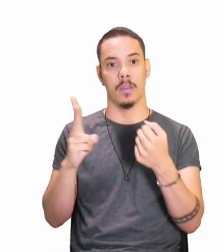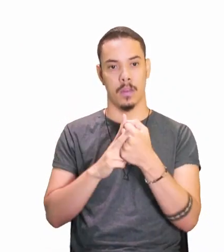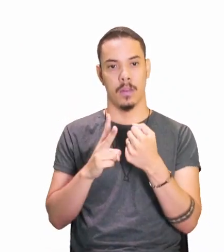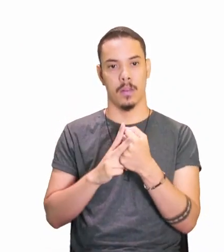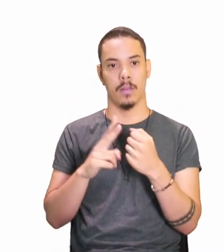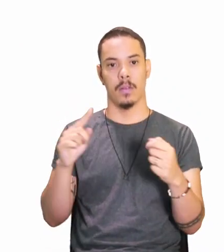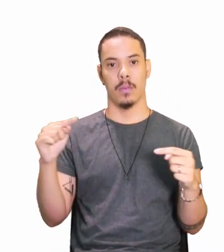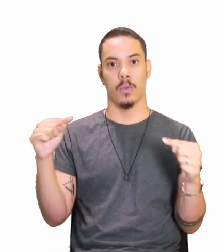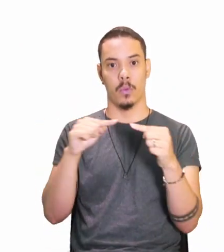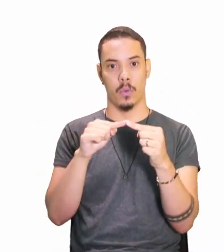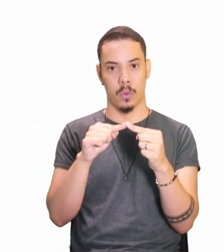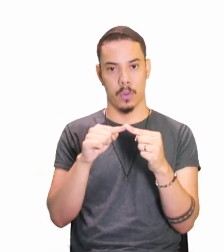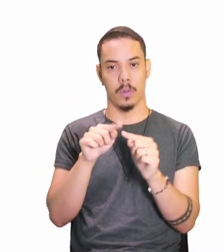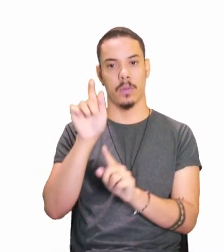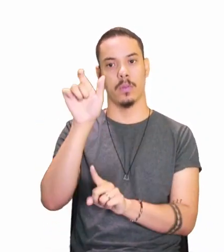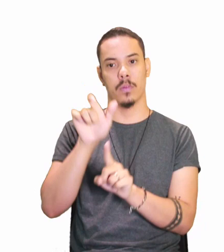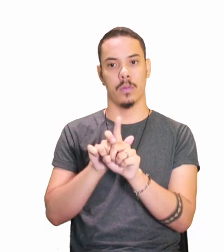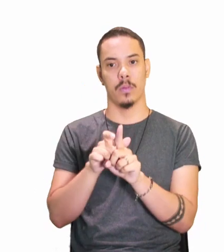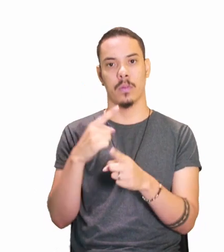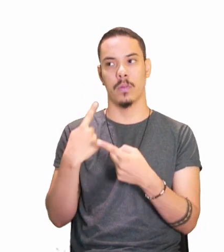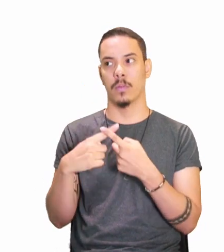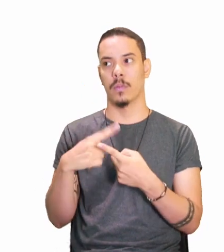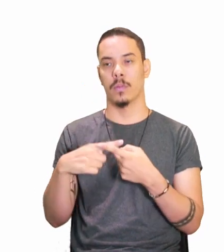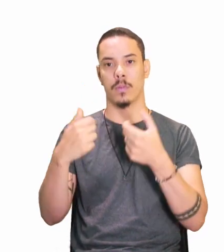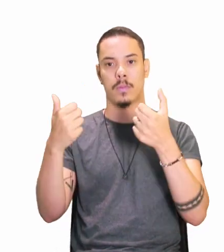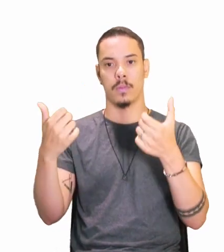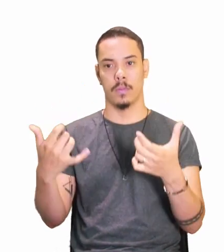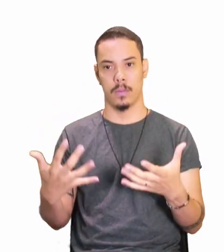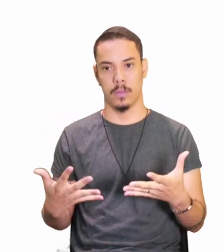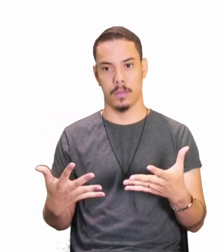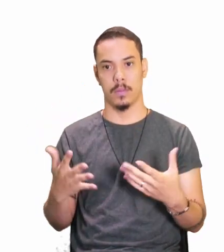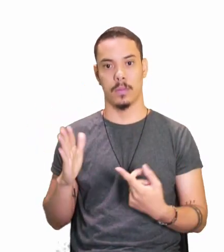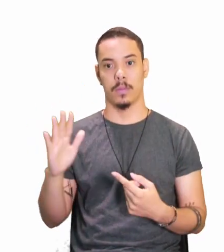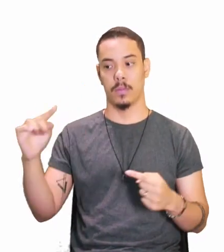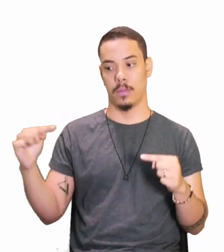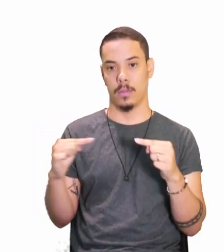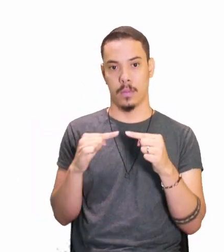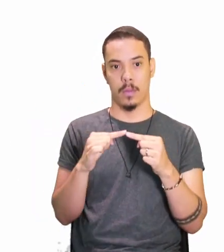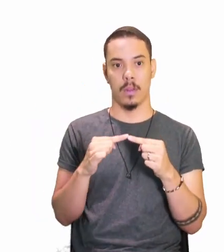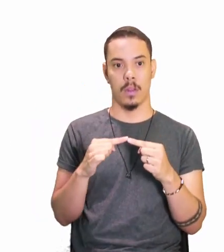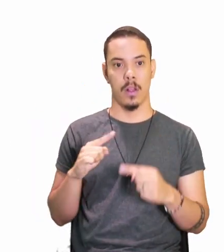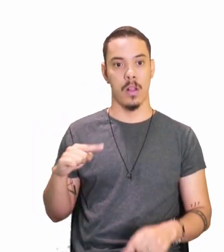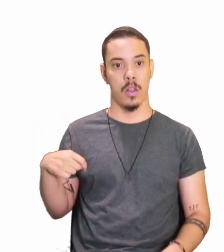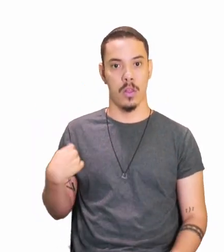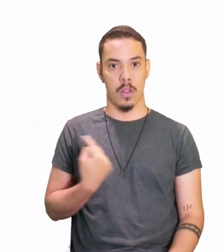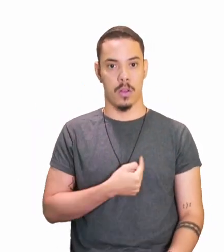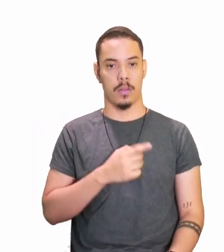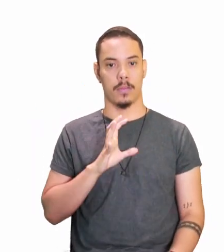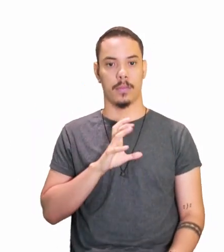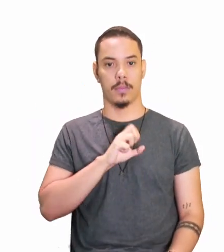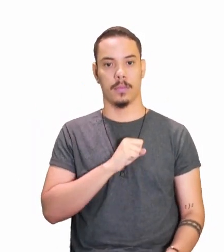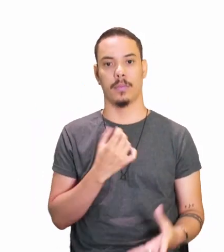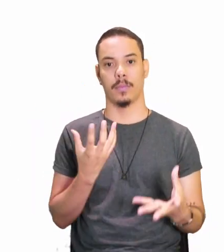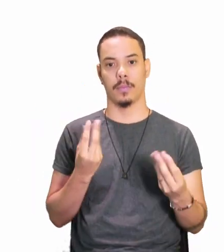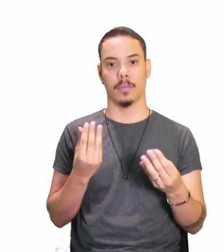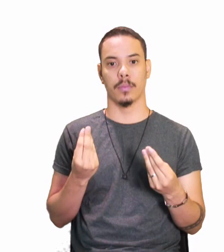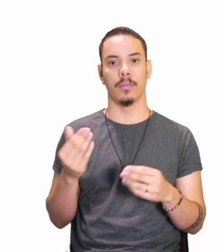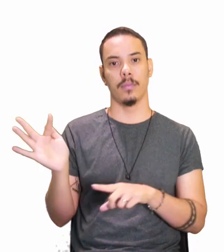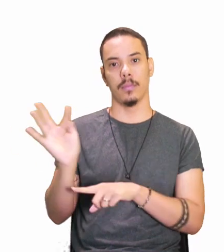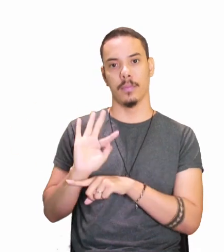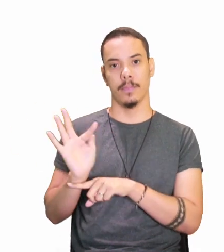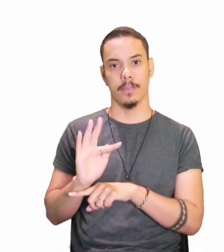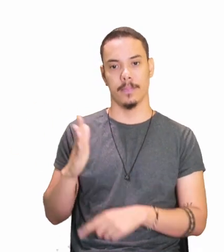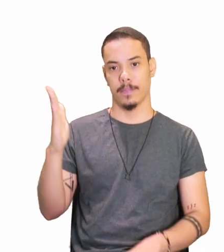com o sujeito a qual está se referindo. Nós amamos muito esse filme.